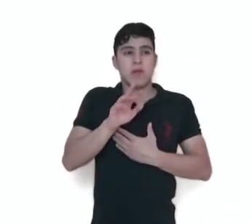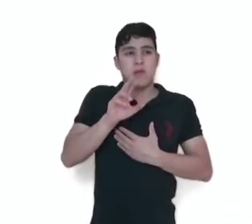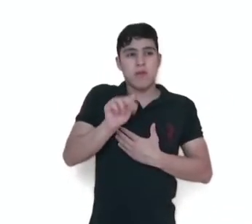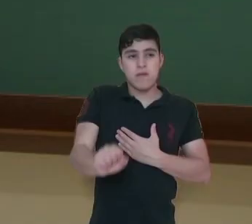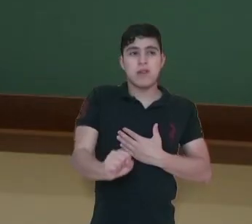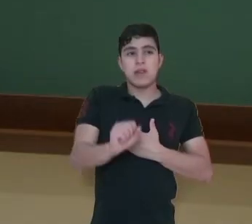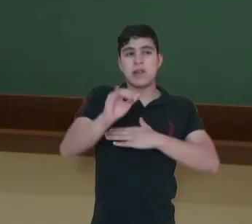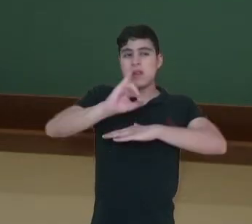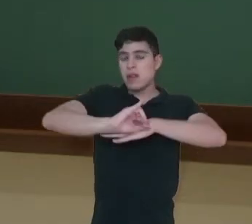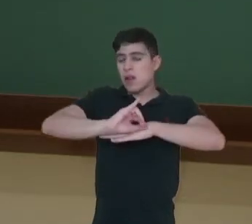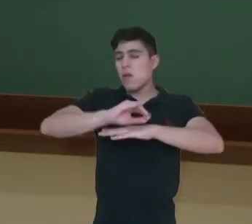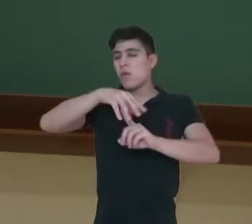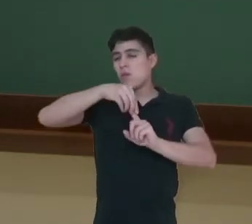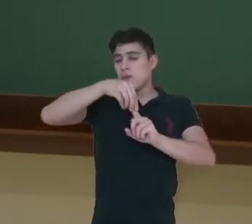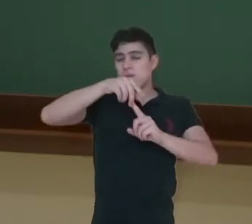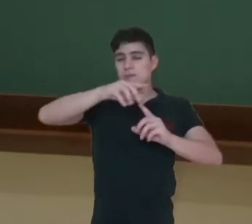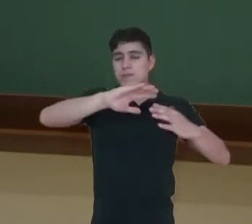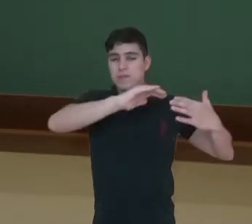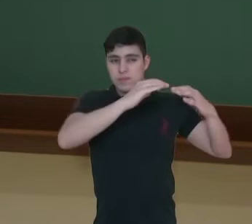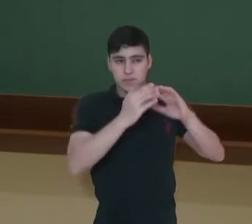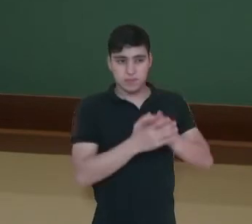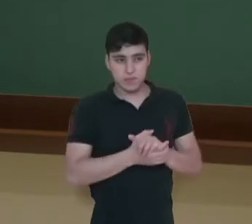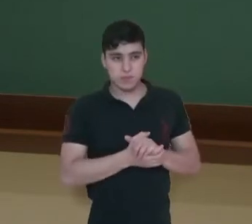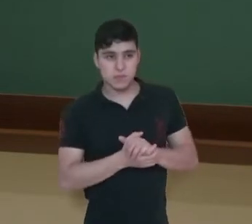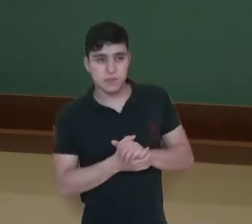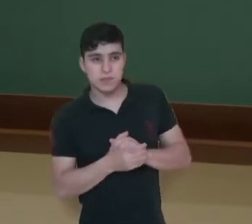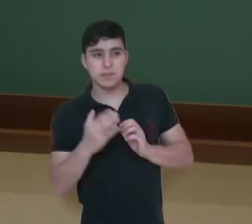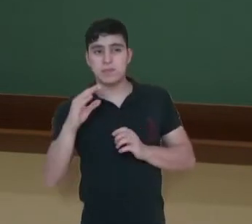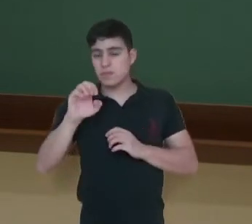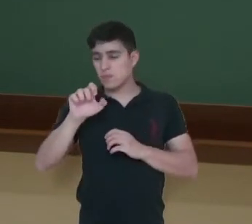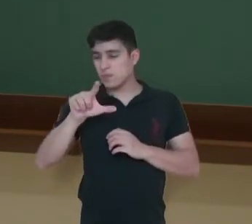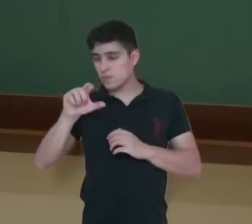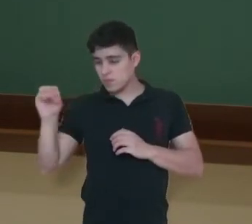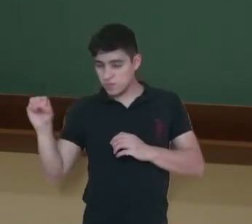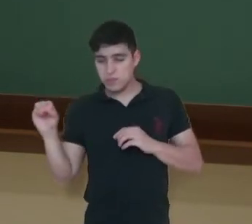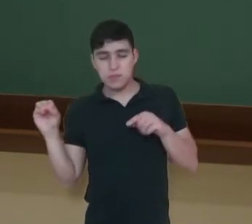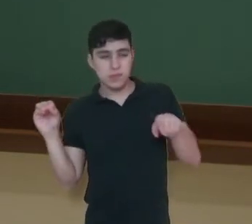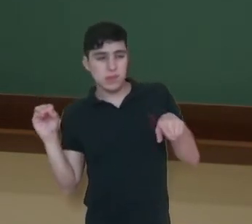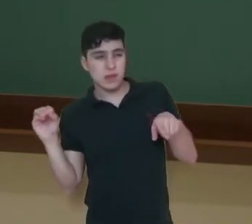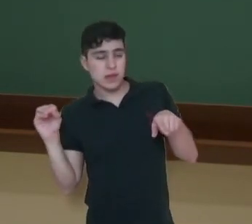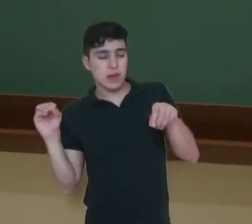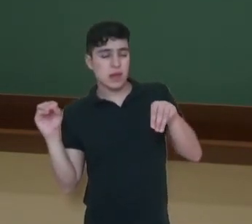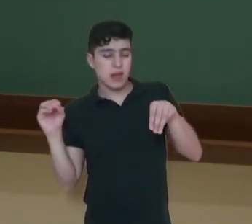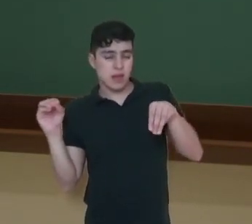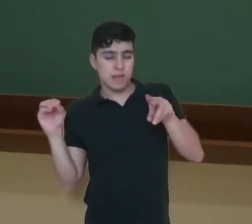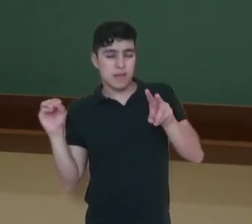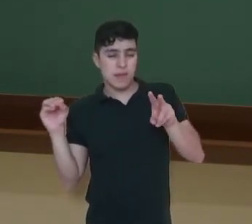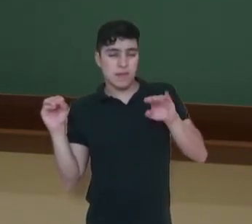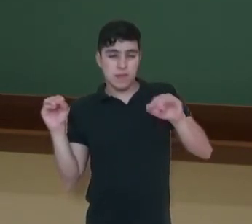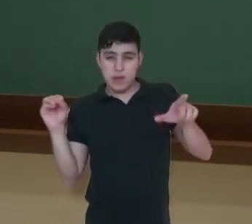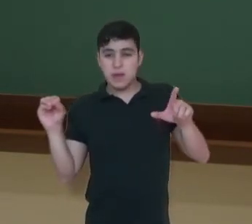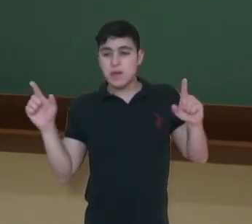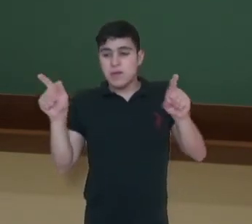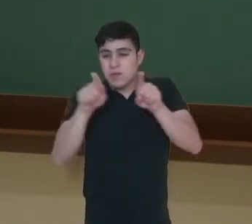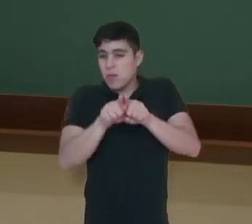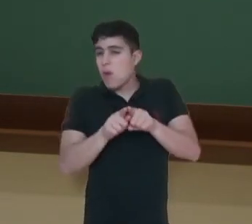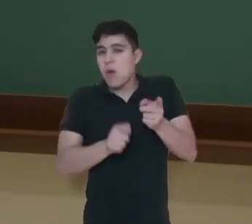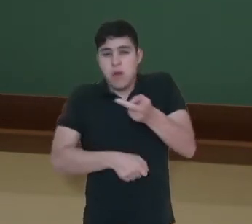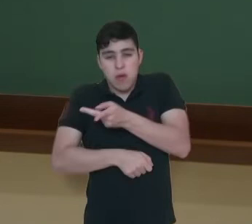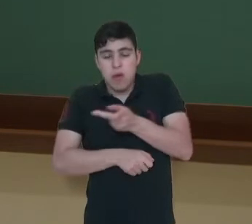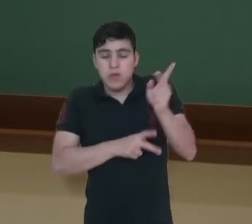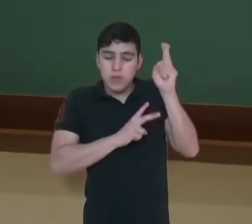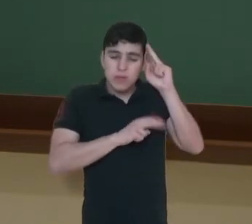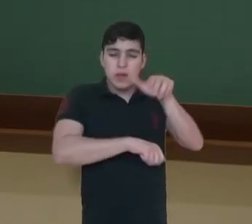Favelas. Tanto o Ataíde, o Celso Ataíde, quanto o MVBio, eles tiveram aquela coisa de dormir na rua,